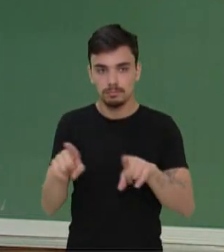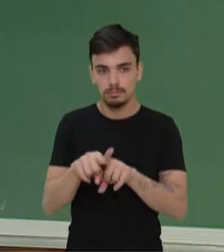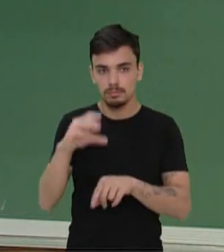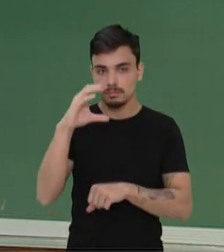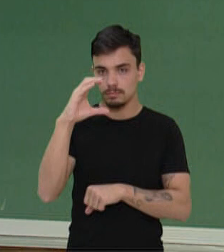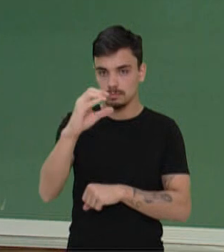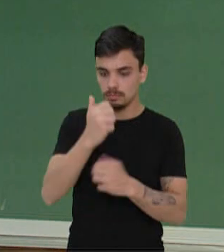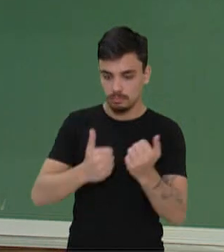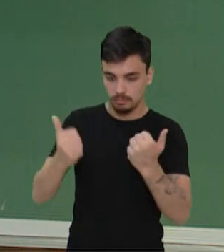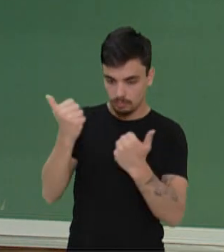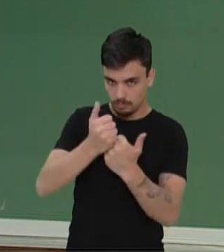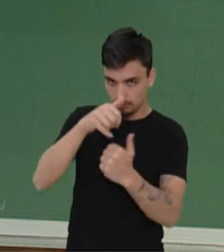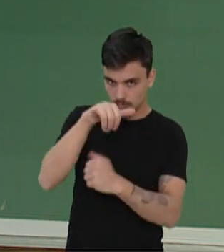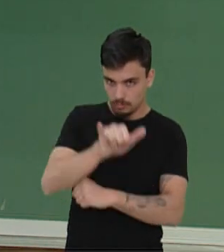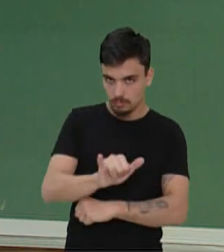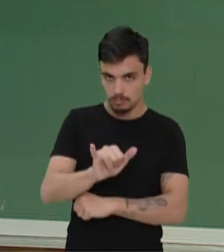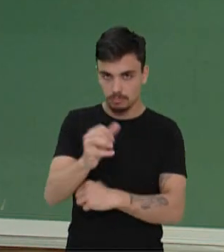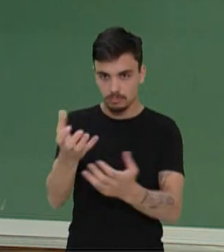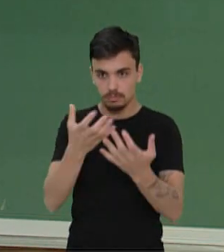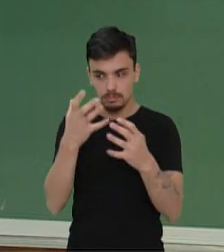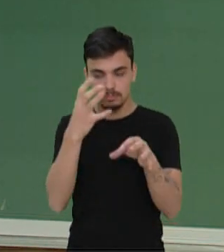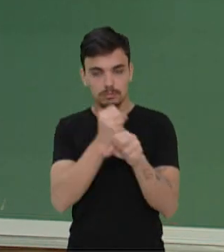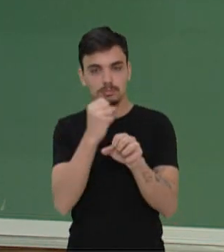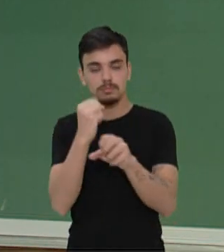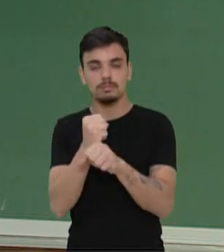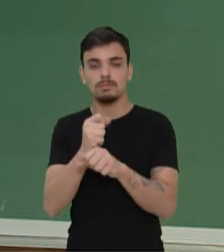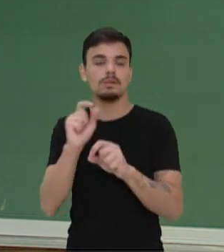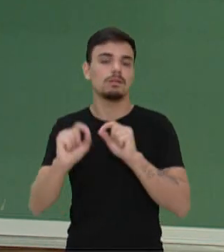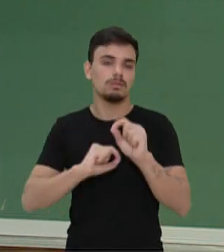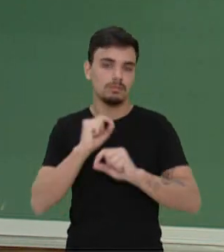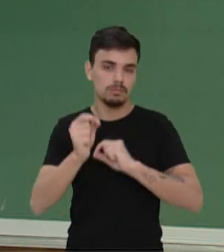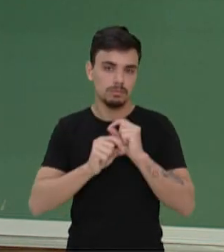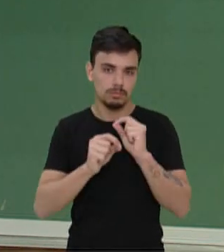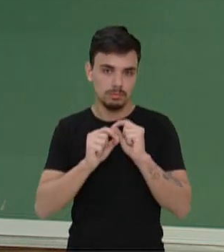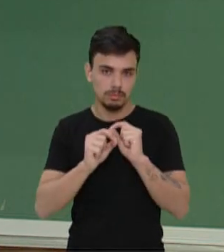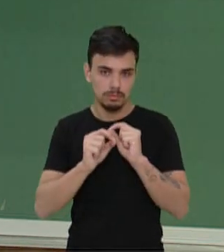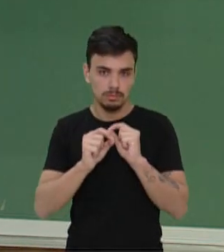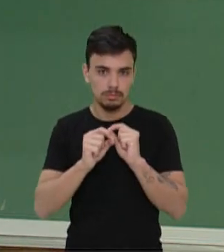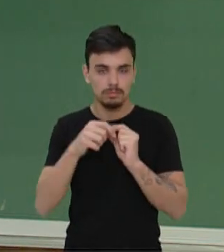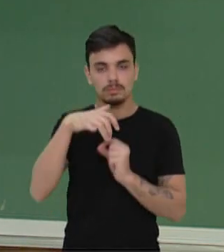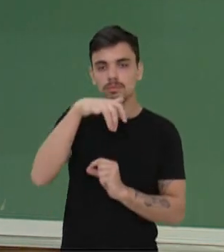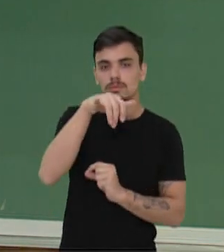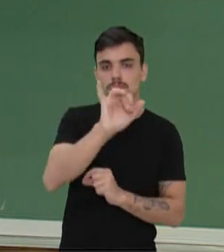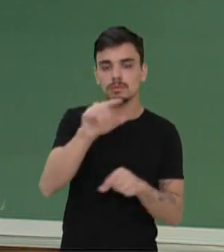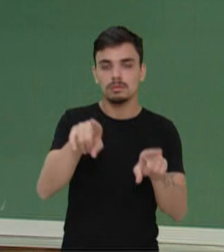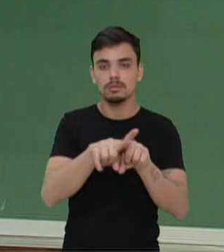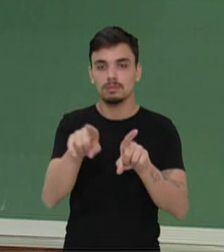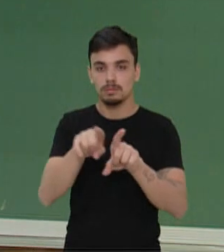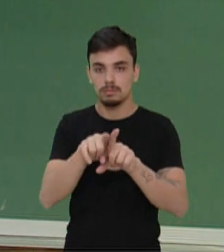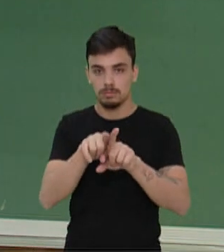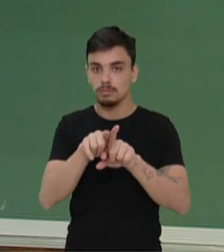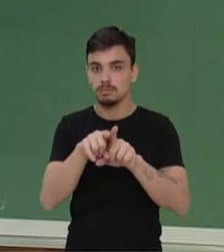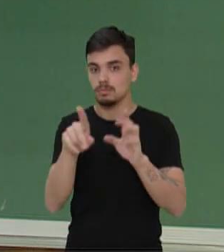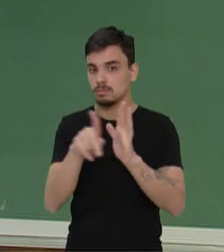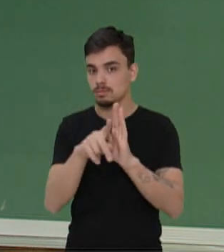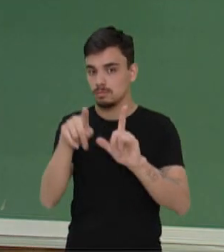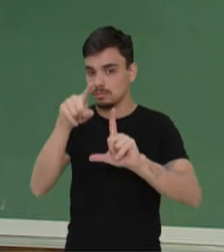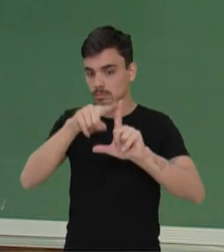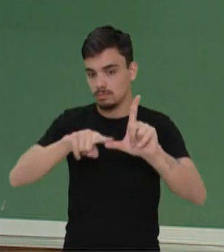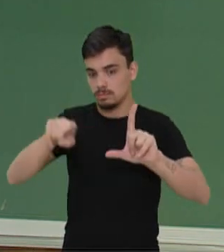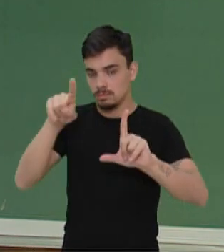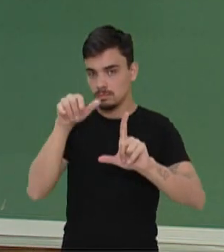do Y, então se eu quero calcular esse custo mínimo, basta que eu calcule o Y do vértice, ok?